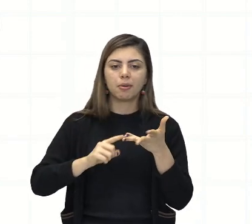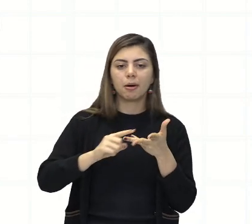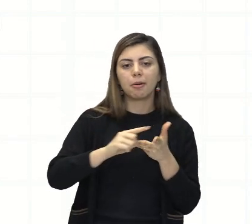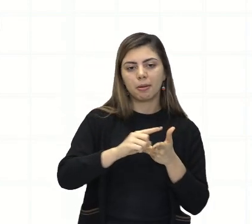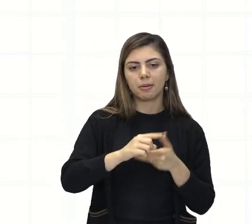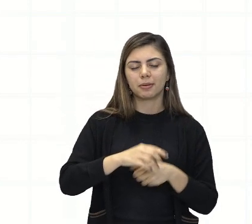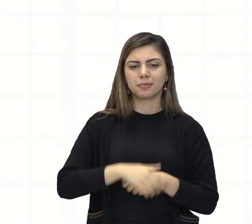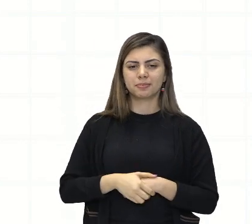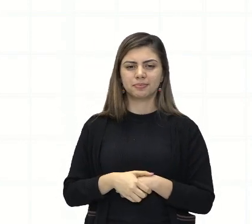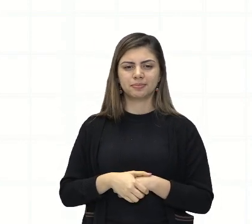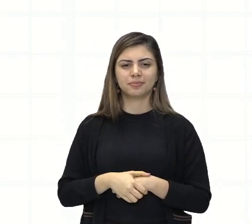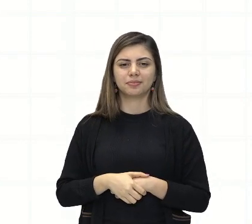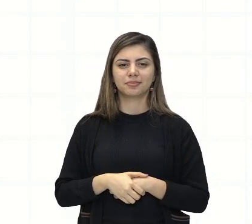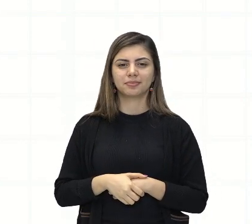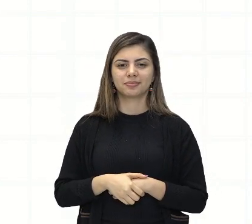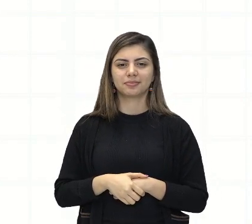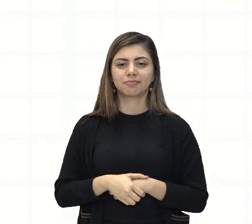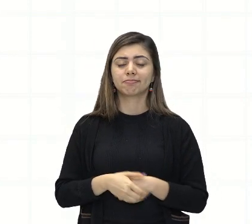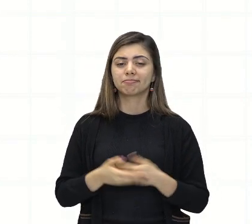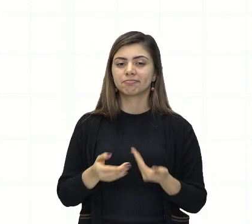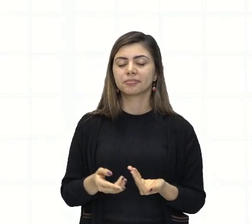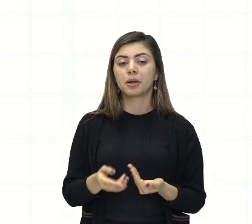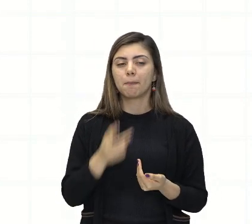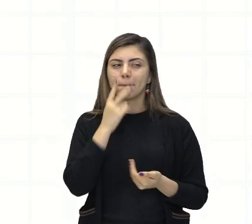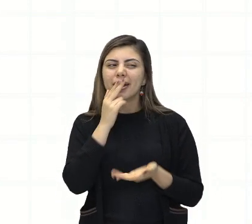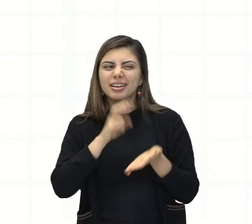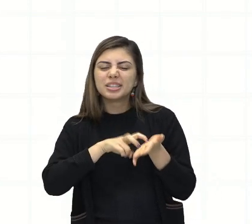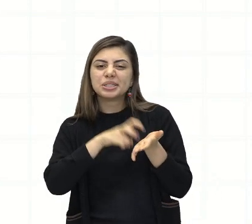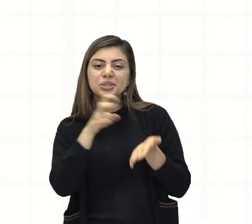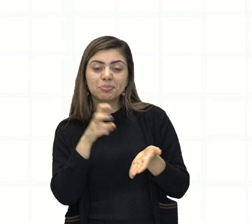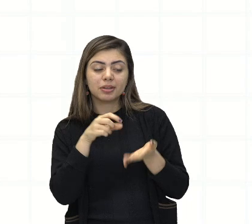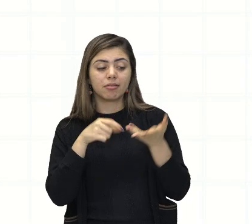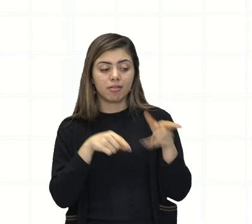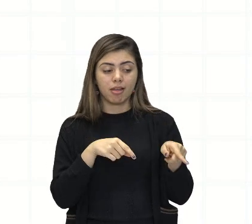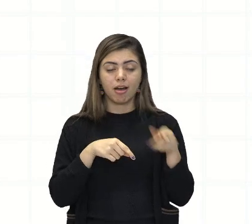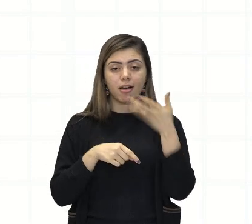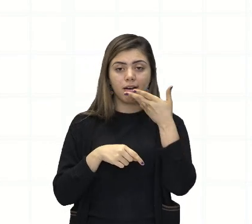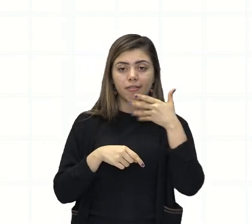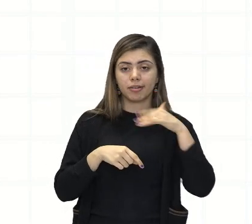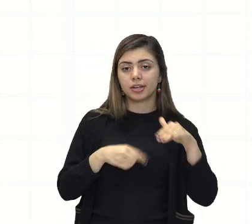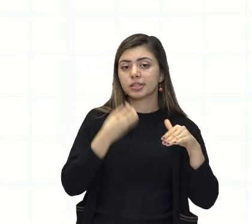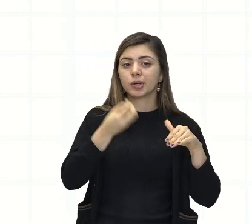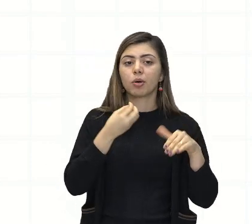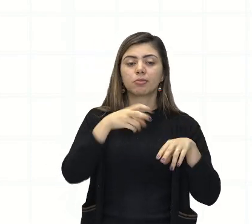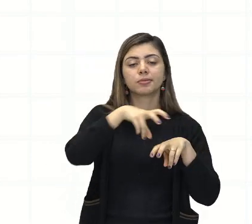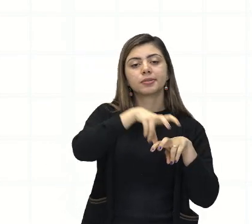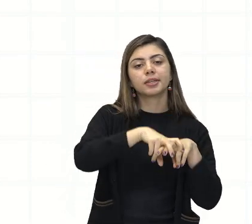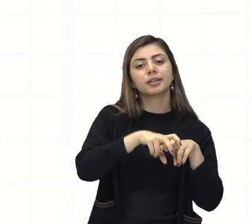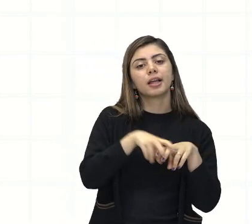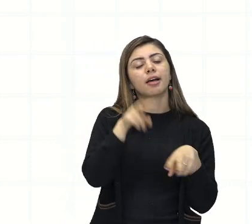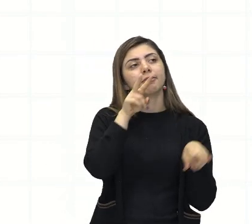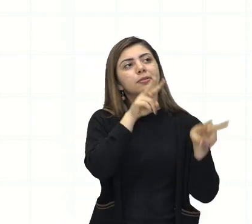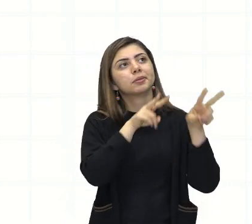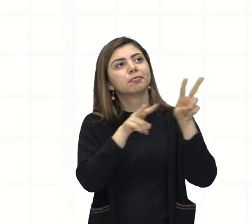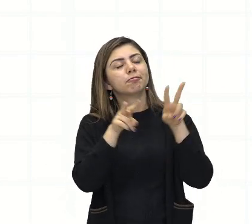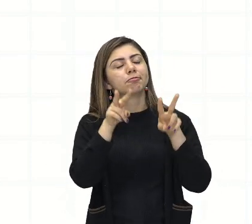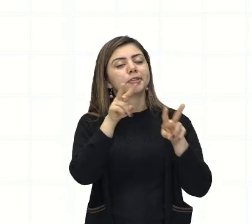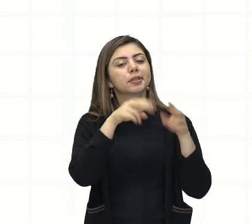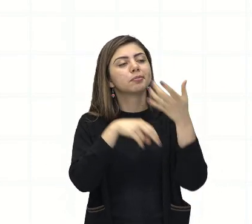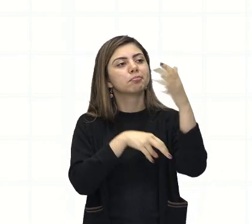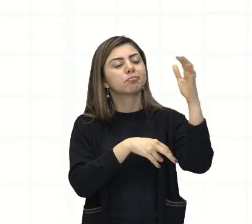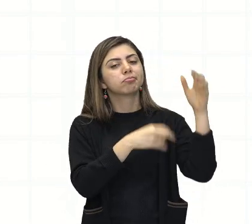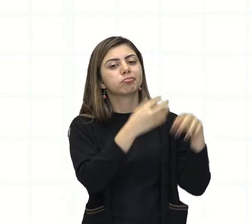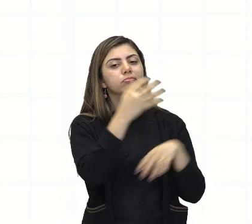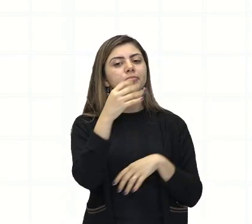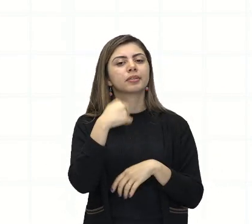acontecer. Parece que foi de manhã. Nininha só sentada, olhando nada diante das pessoas.